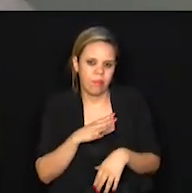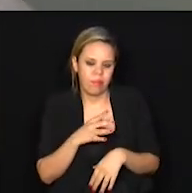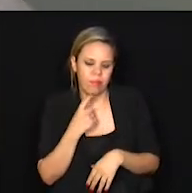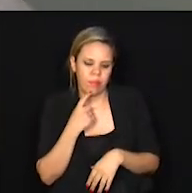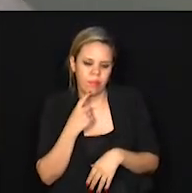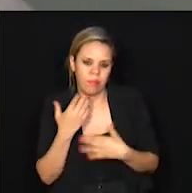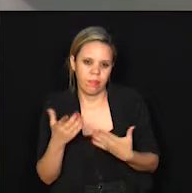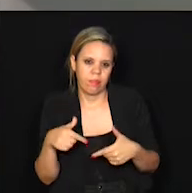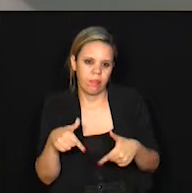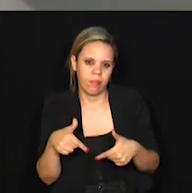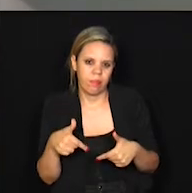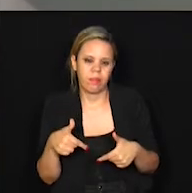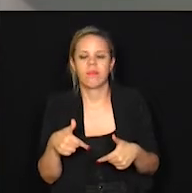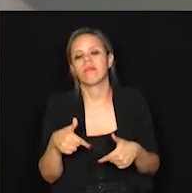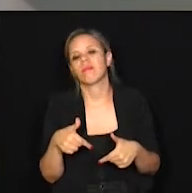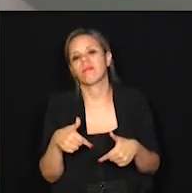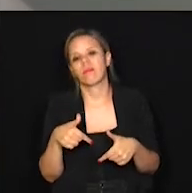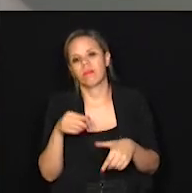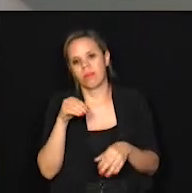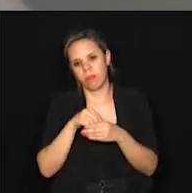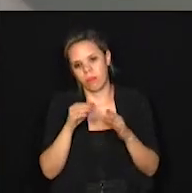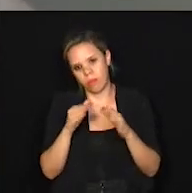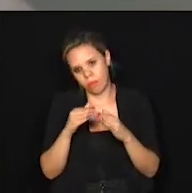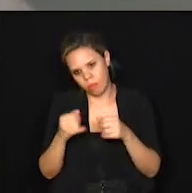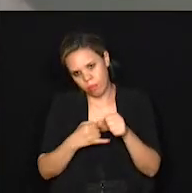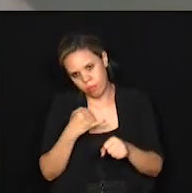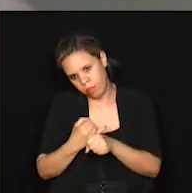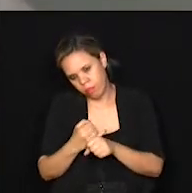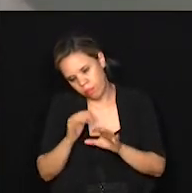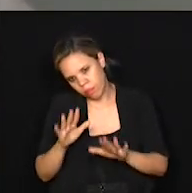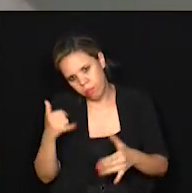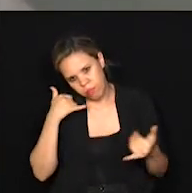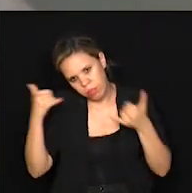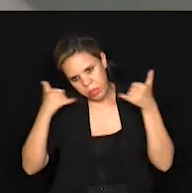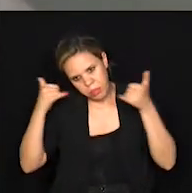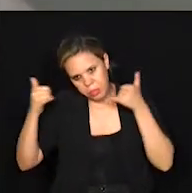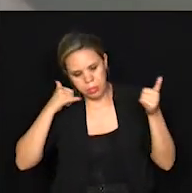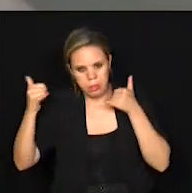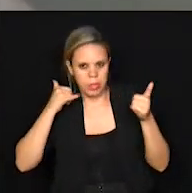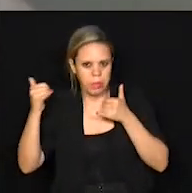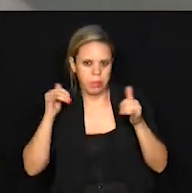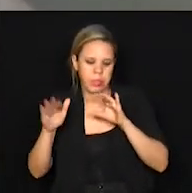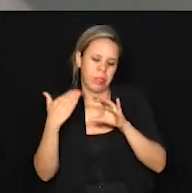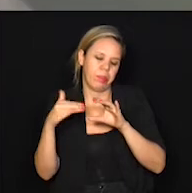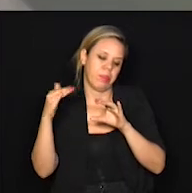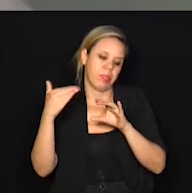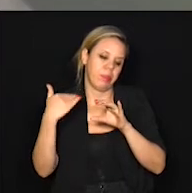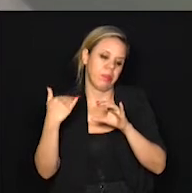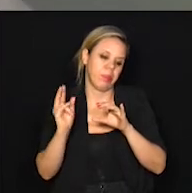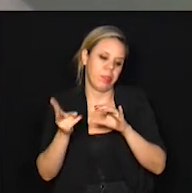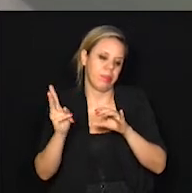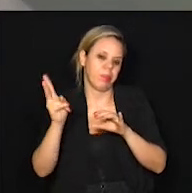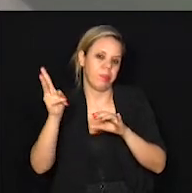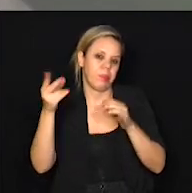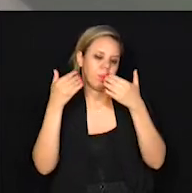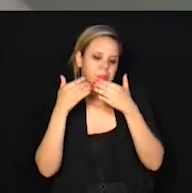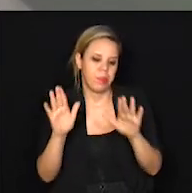Oportunidade. Rose, eu agradeço pela sua participação, apresentação